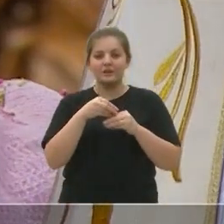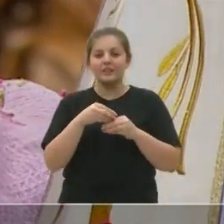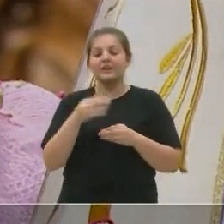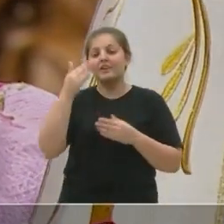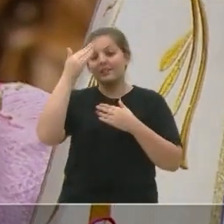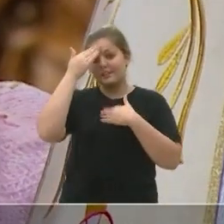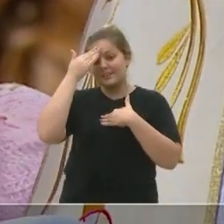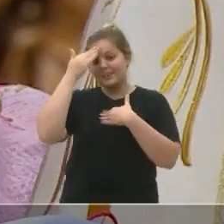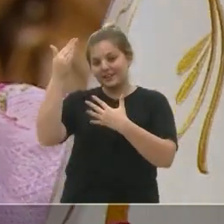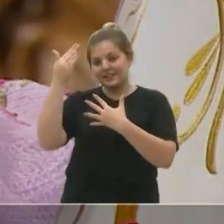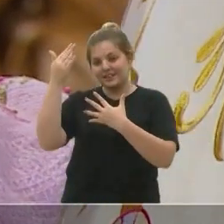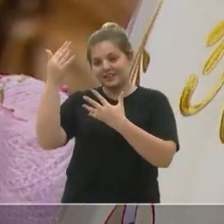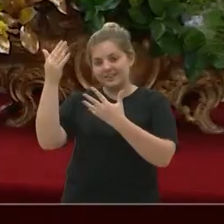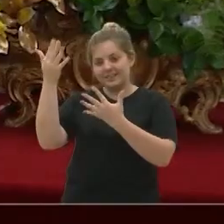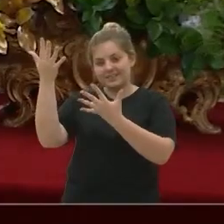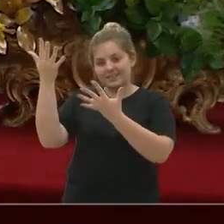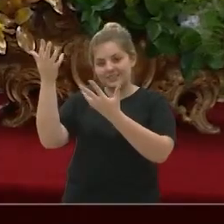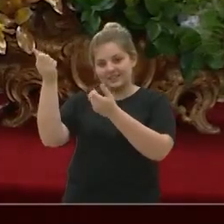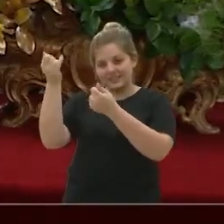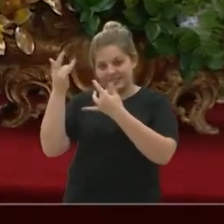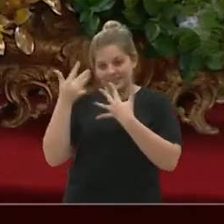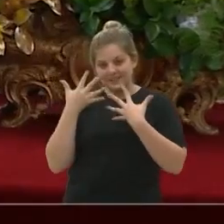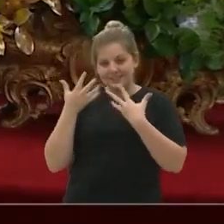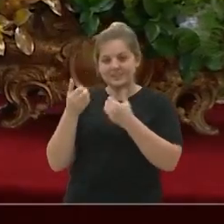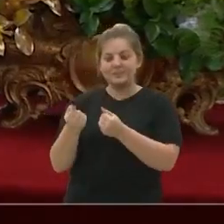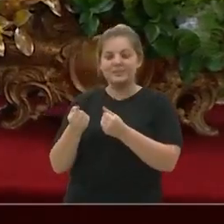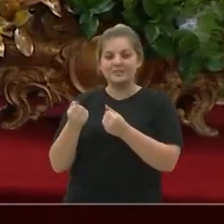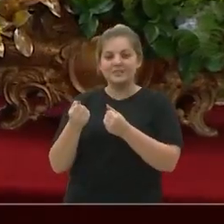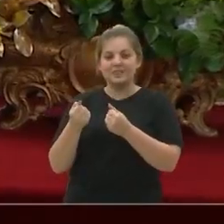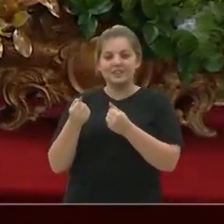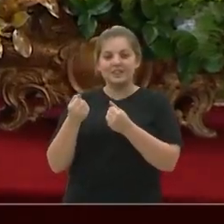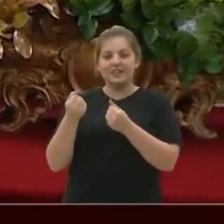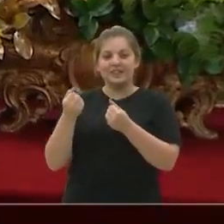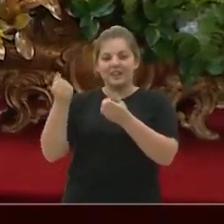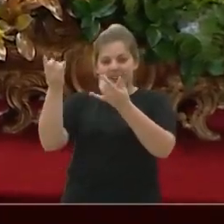É graça testemunhada. Toca o sino, sacristão.